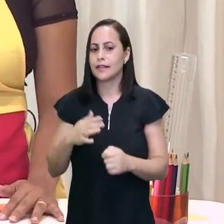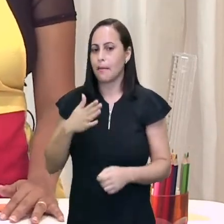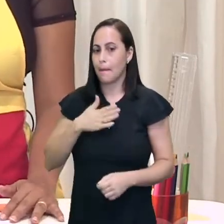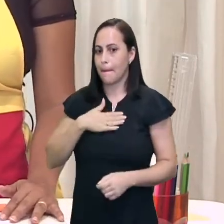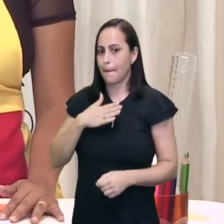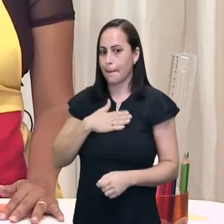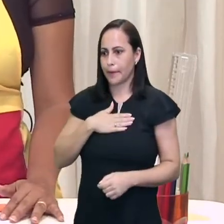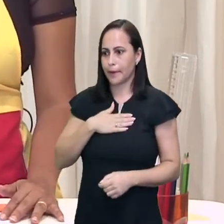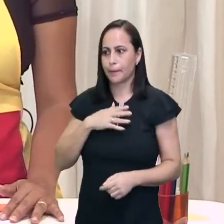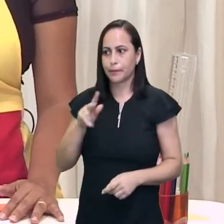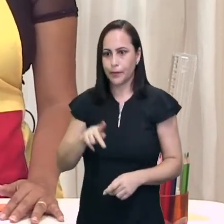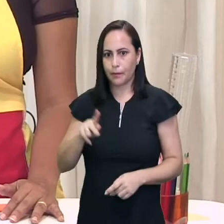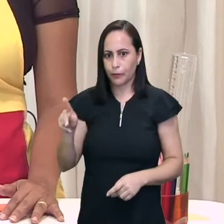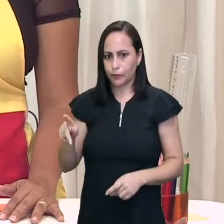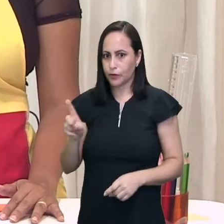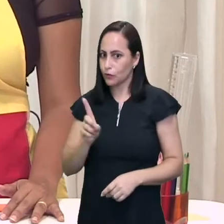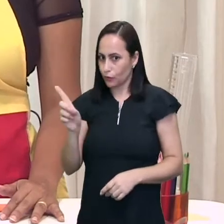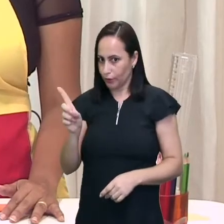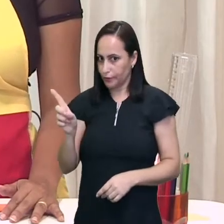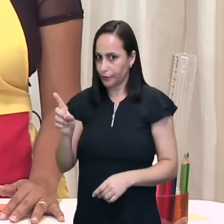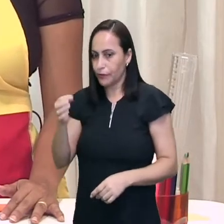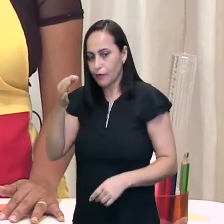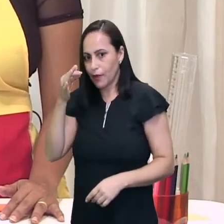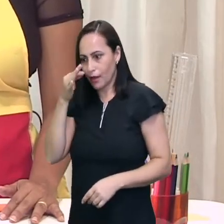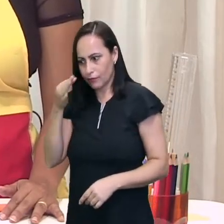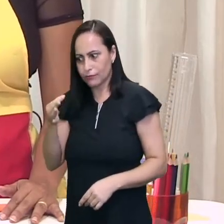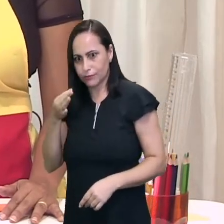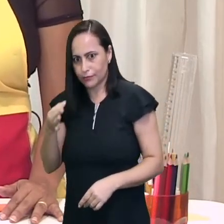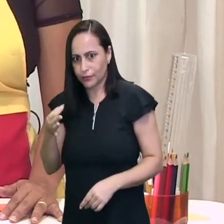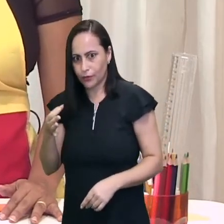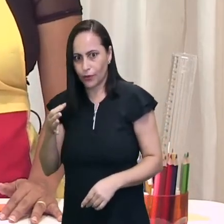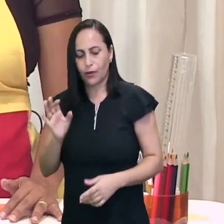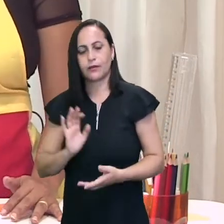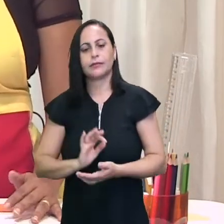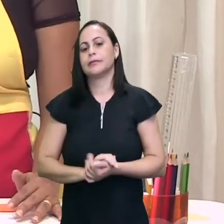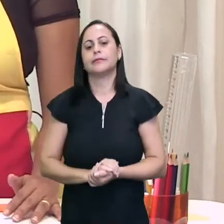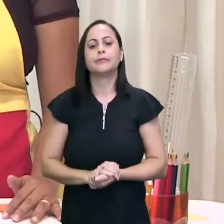vai prestar atenção. Ok, Luciene? Tudo bem, ok. Vamos começar?